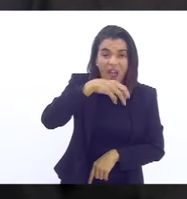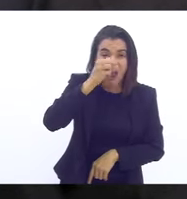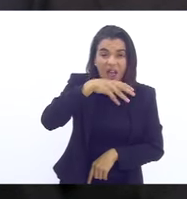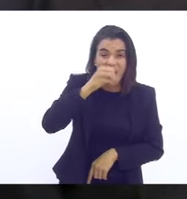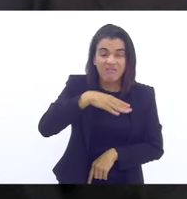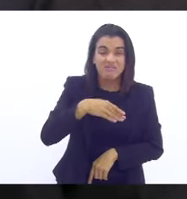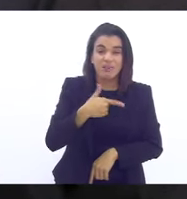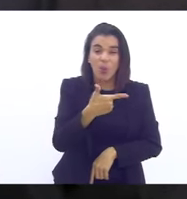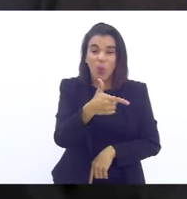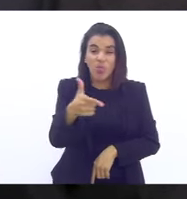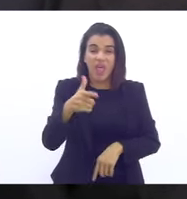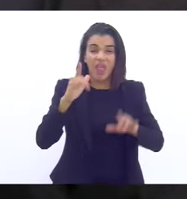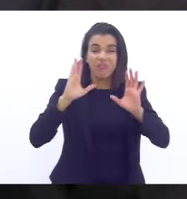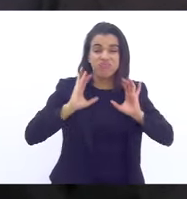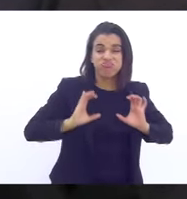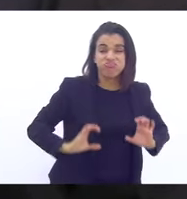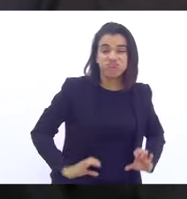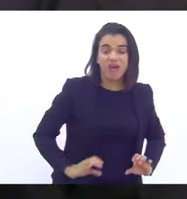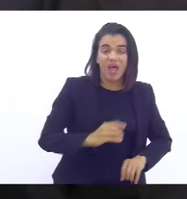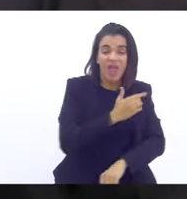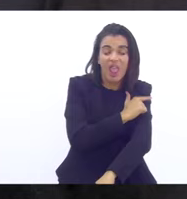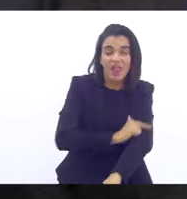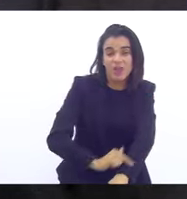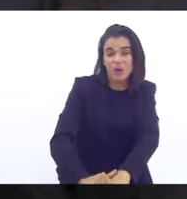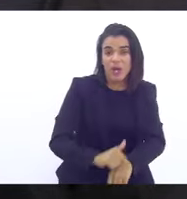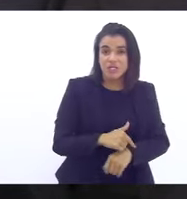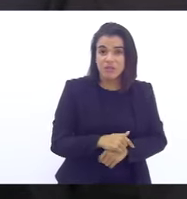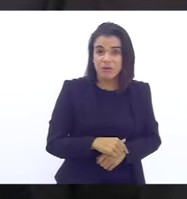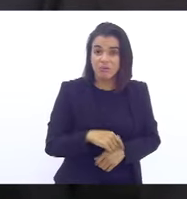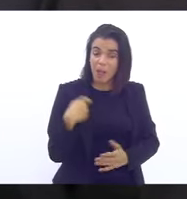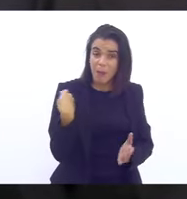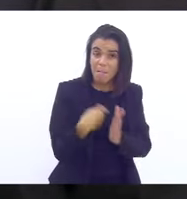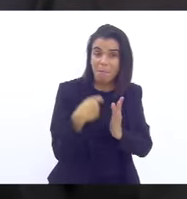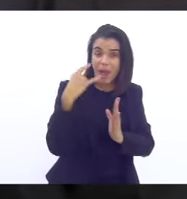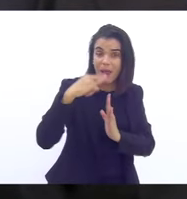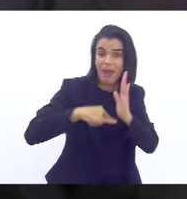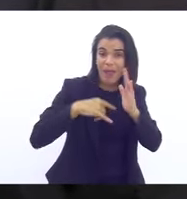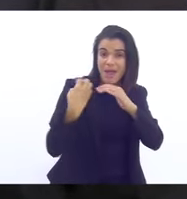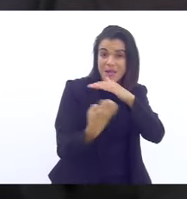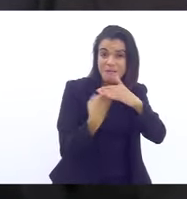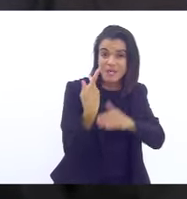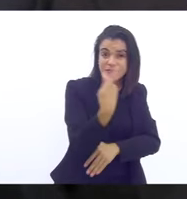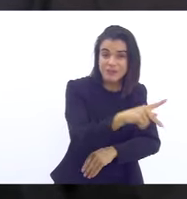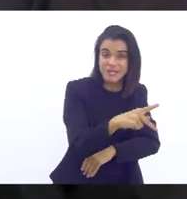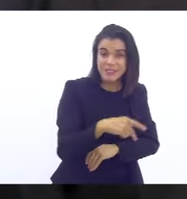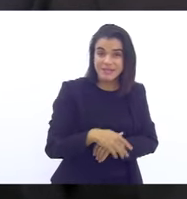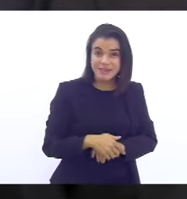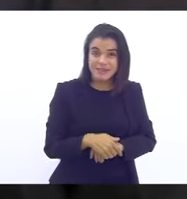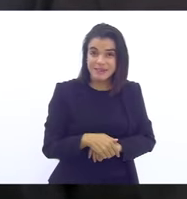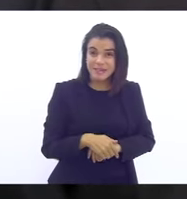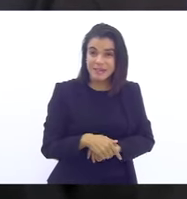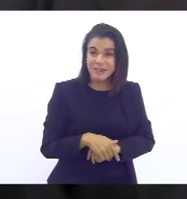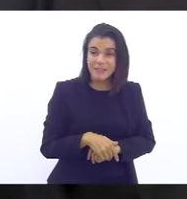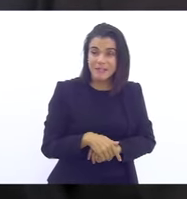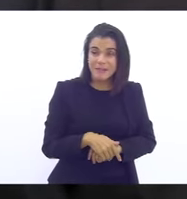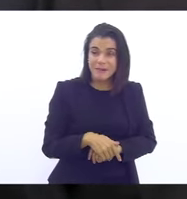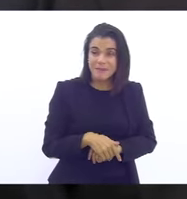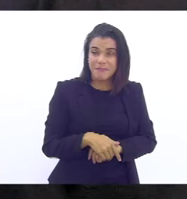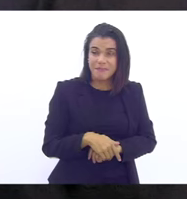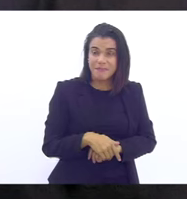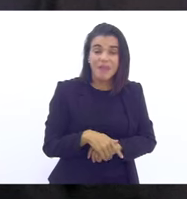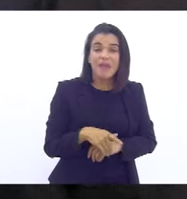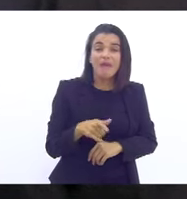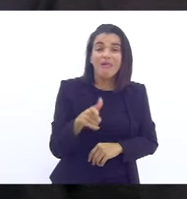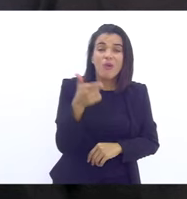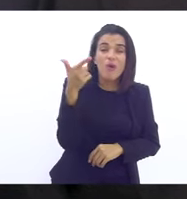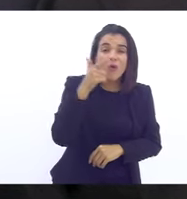mal preparados que tratam o usuário, os clientes que pagam a empresa de vocês, muitas vezes como até como criminosos, que